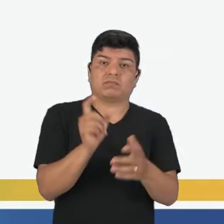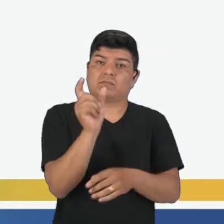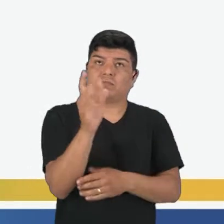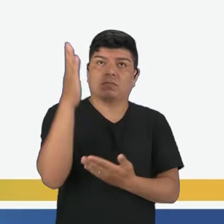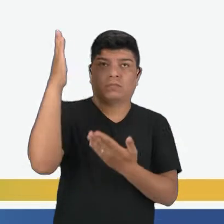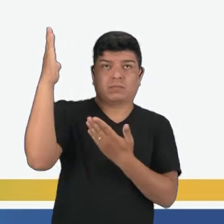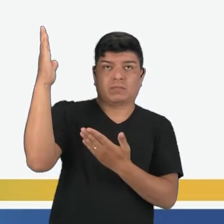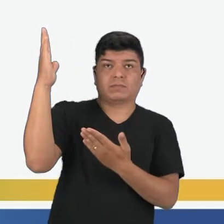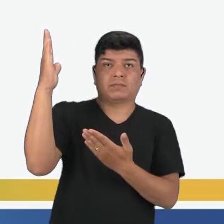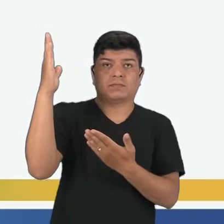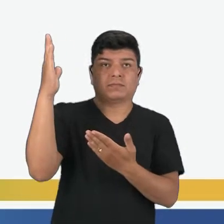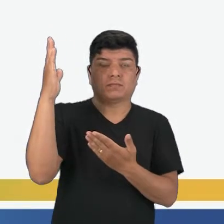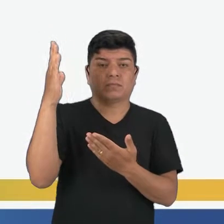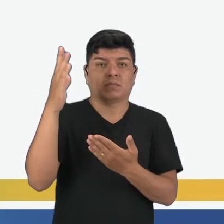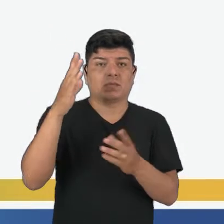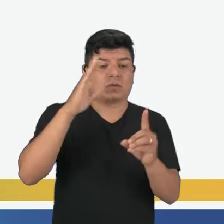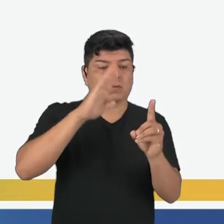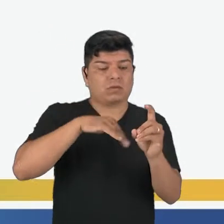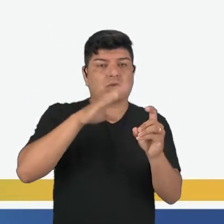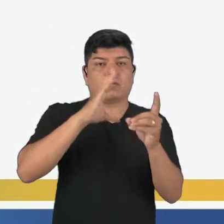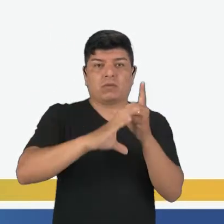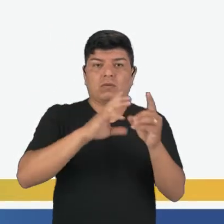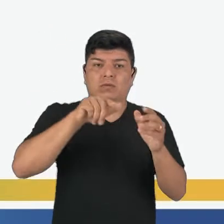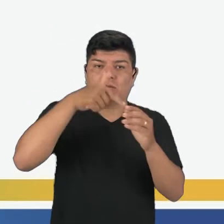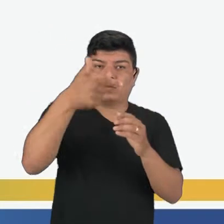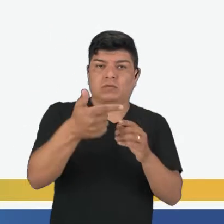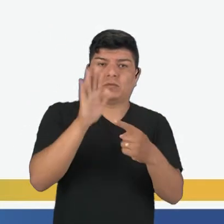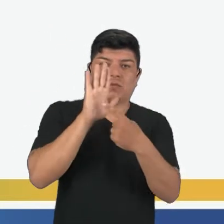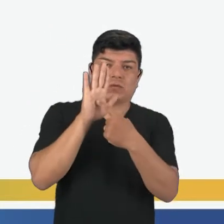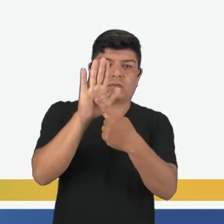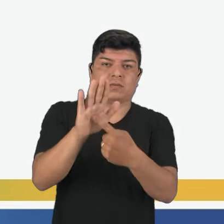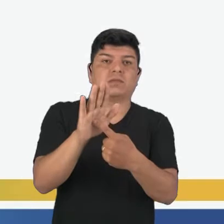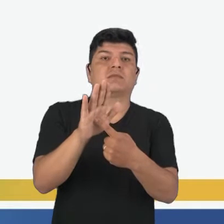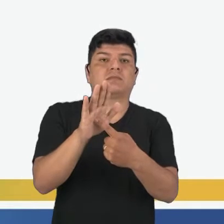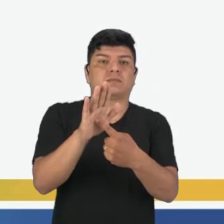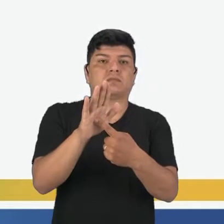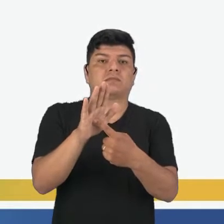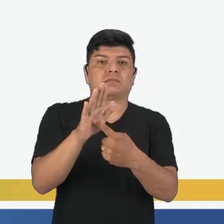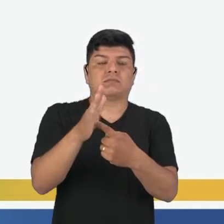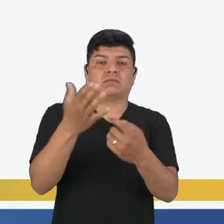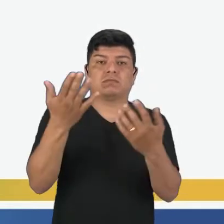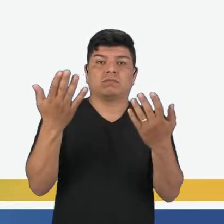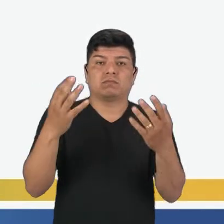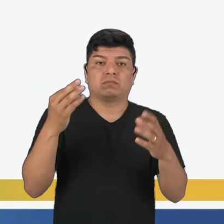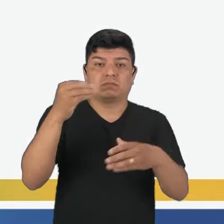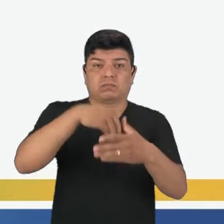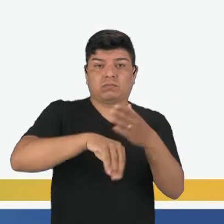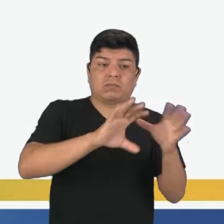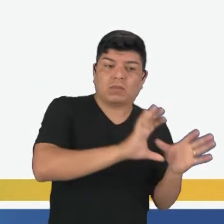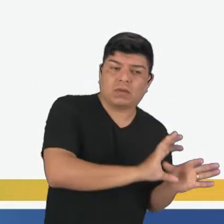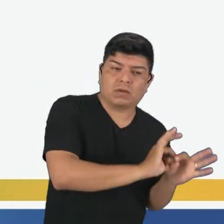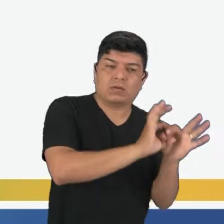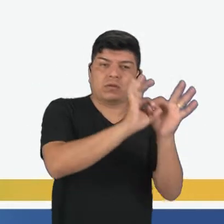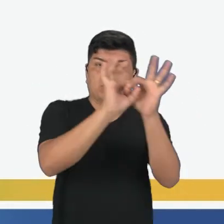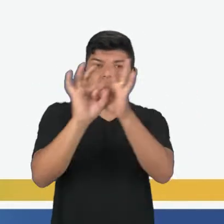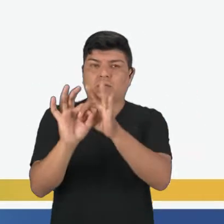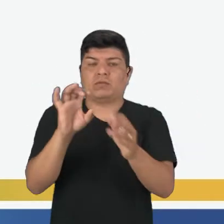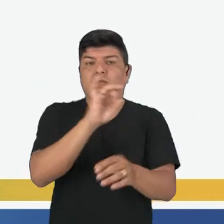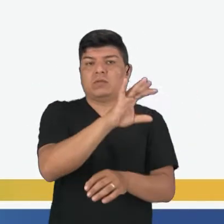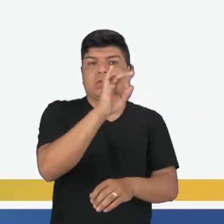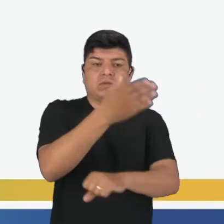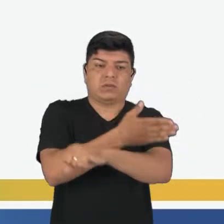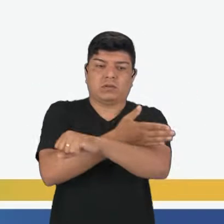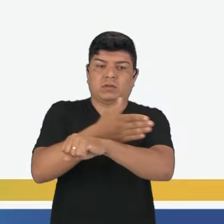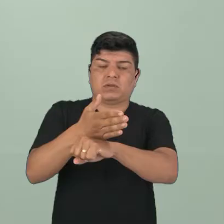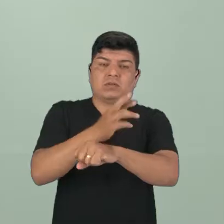dos quais os mitos, os ritos e outras representações são expressas dentro do contexto de cada tradição